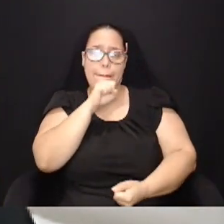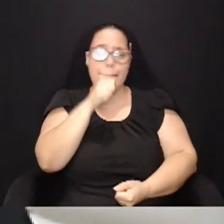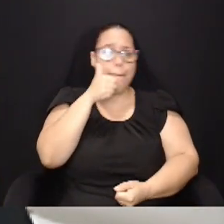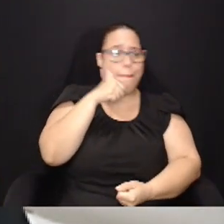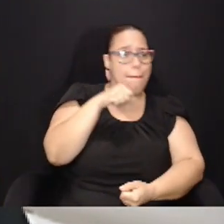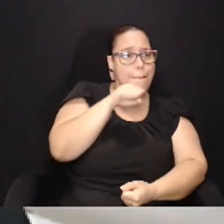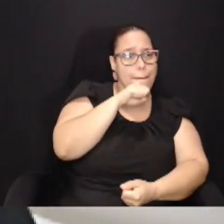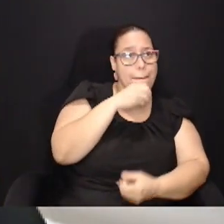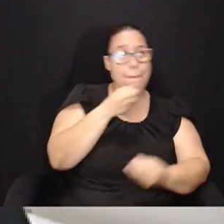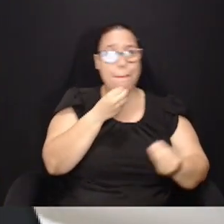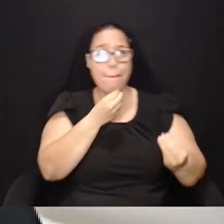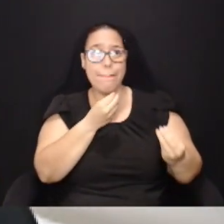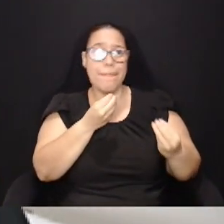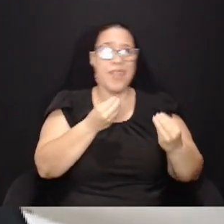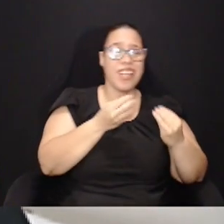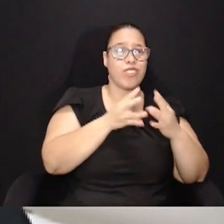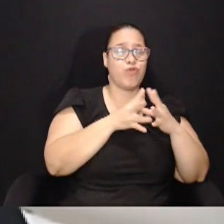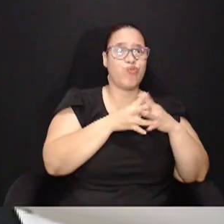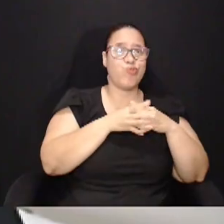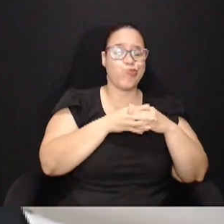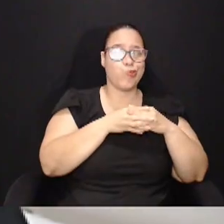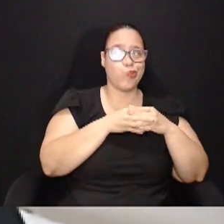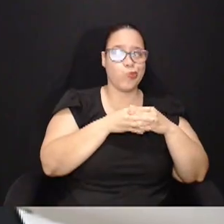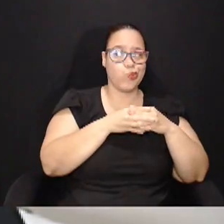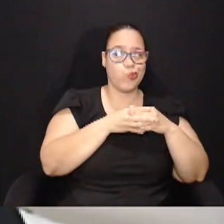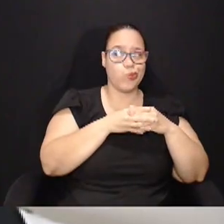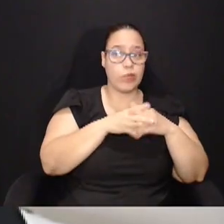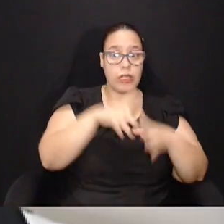Então, quando eu tomei a decisão,